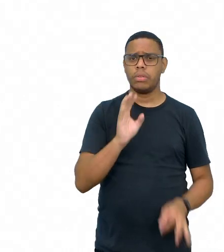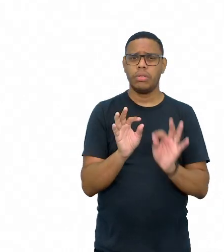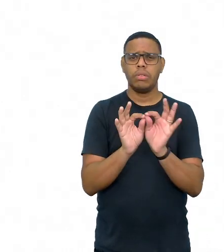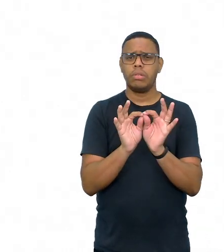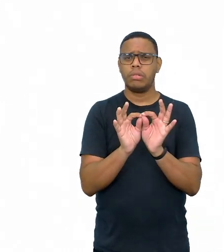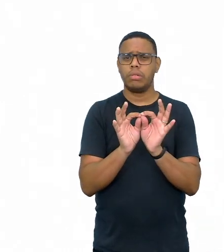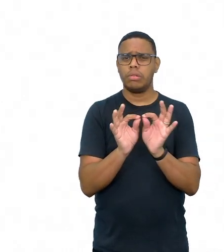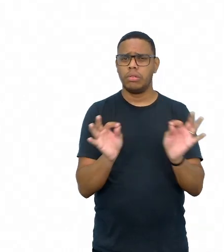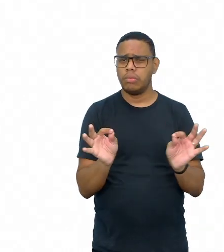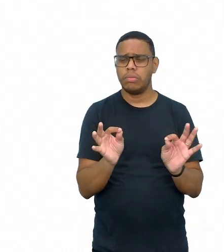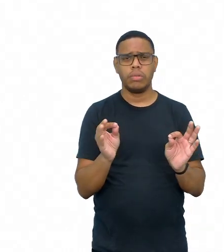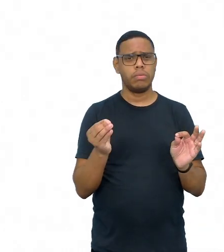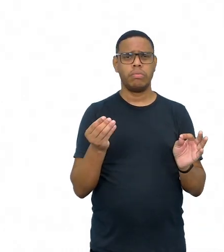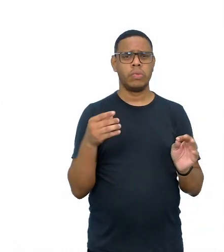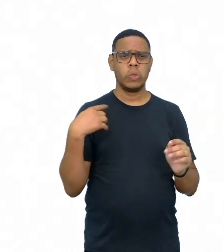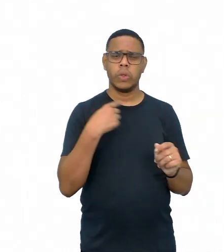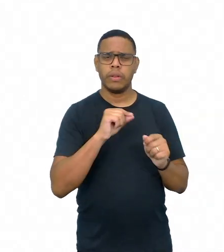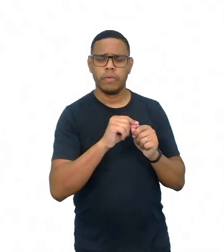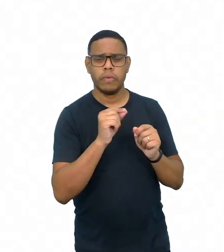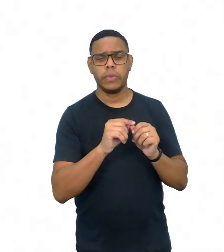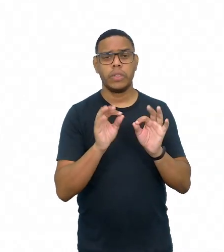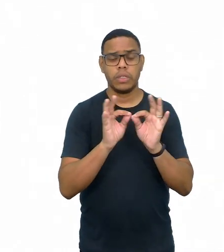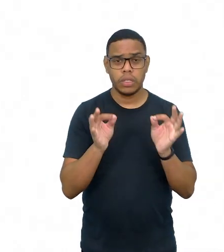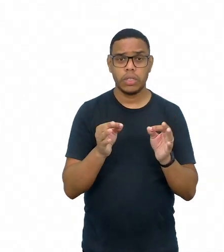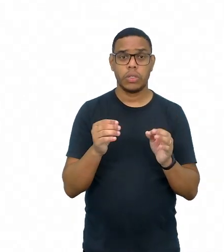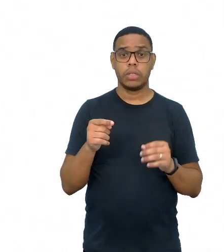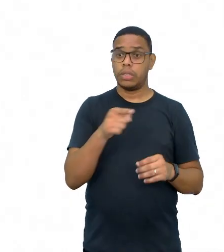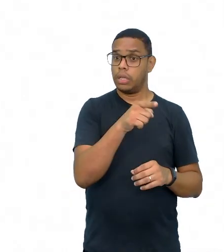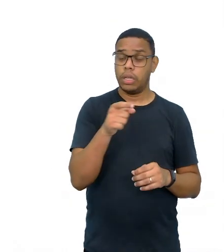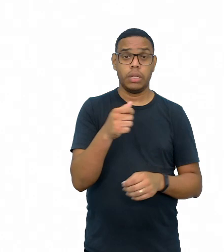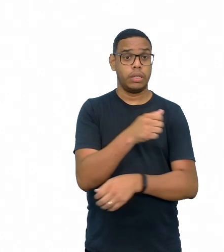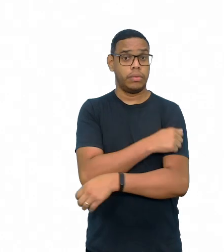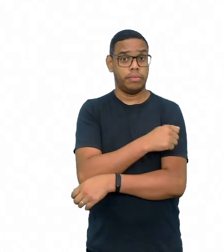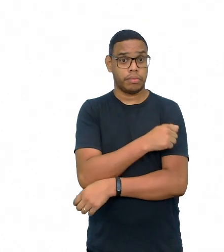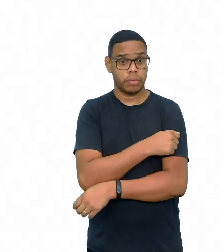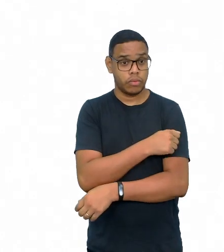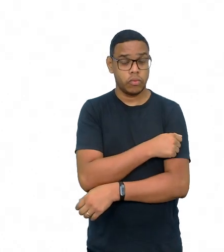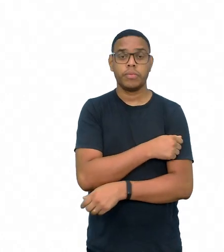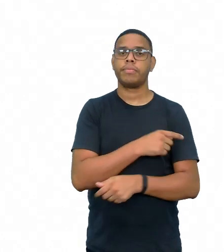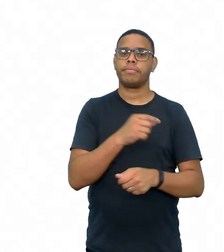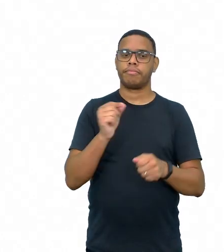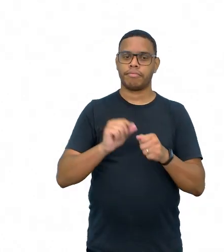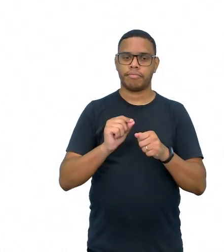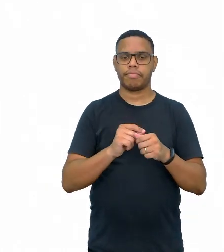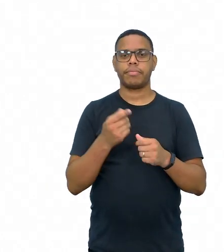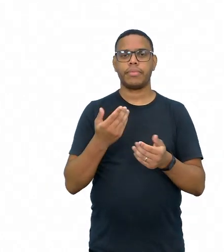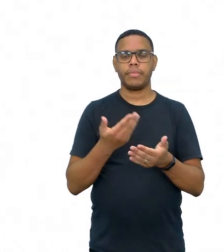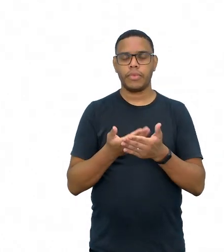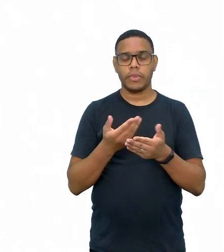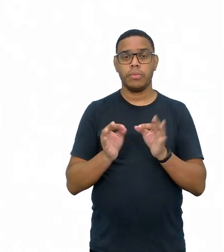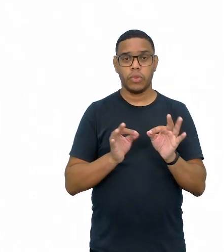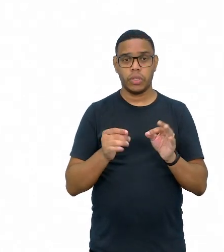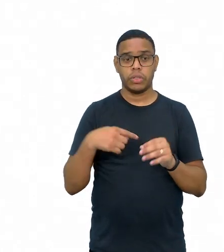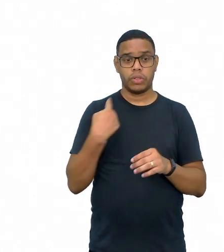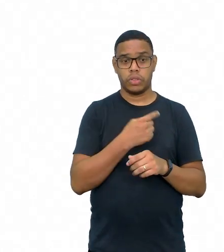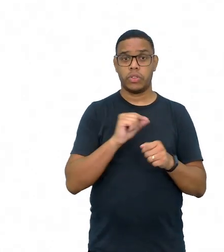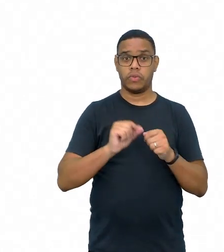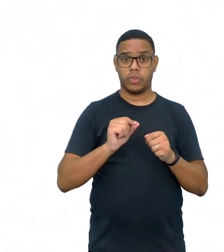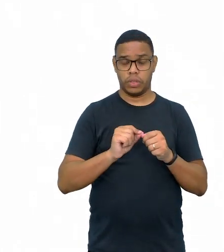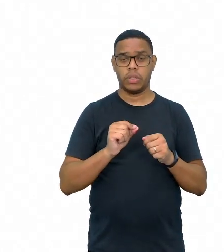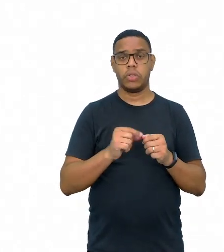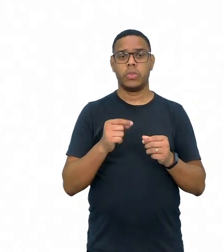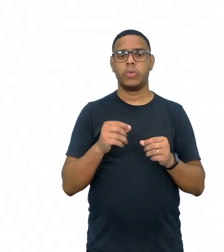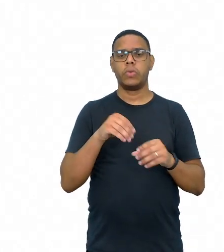né? Caseiro que nós fizemos, e os estudantes foi um projeto que nós desenvolvemos, né, dentro